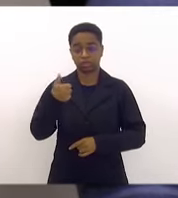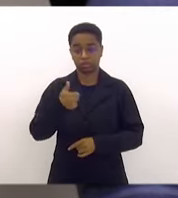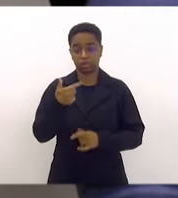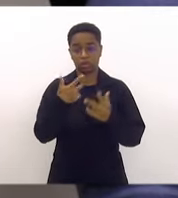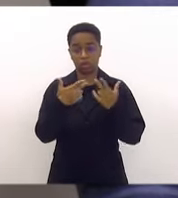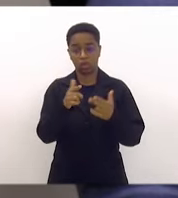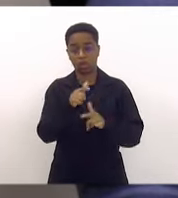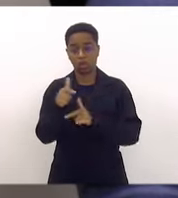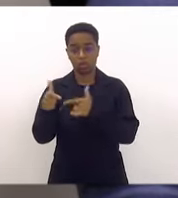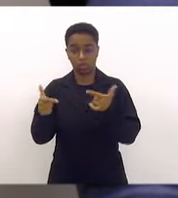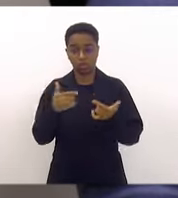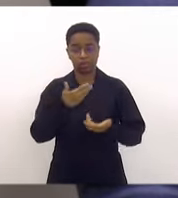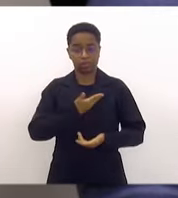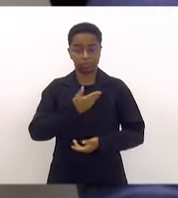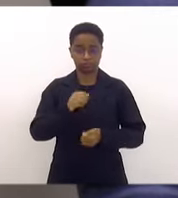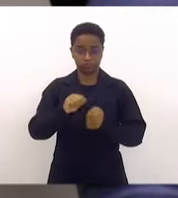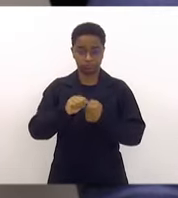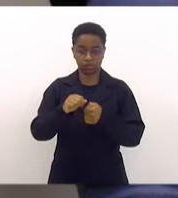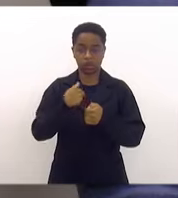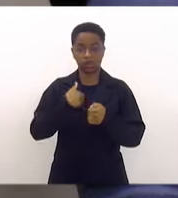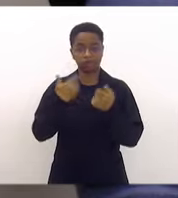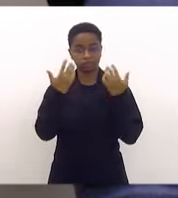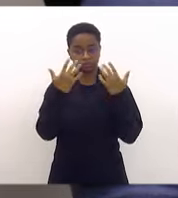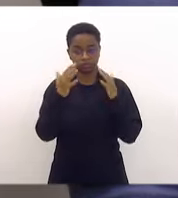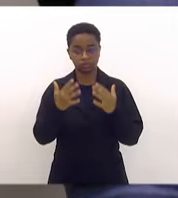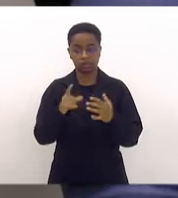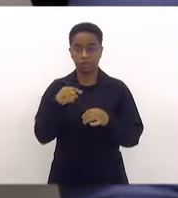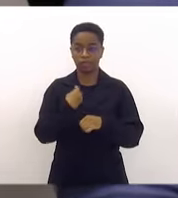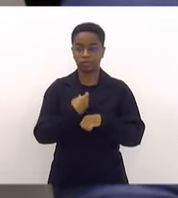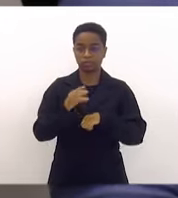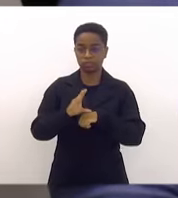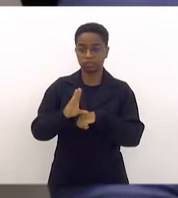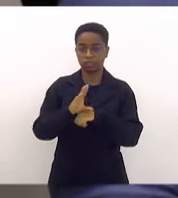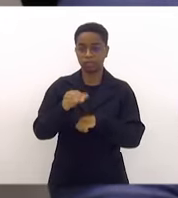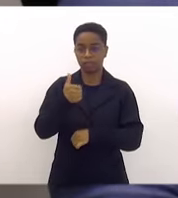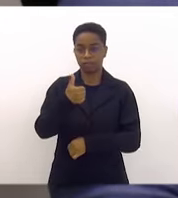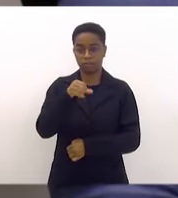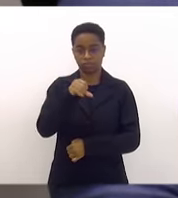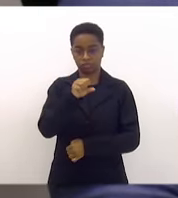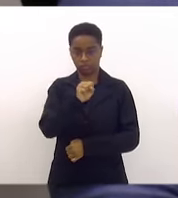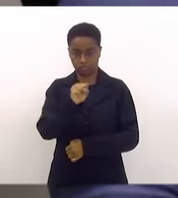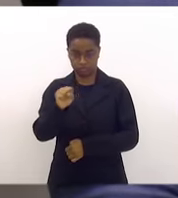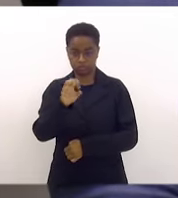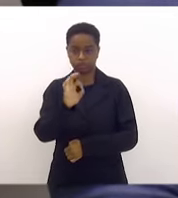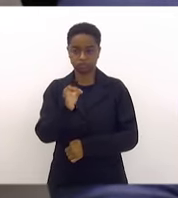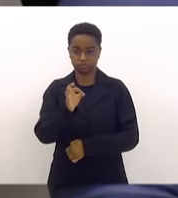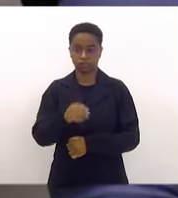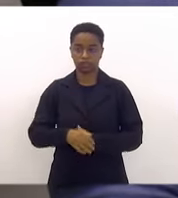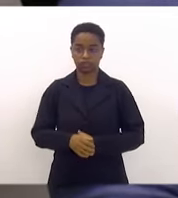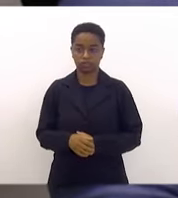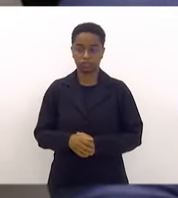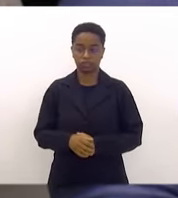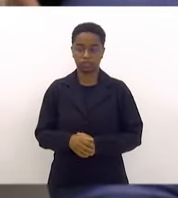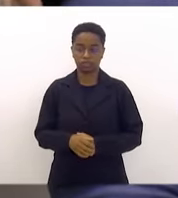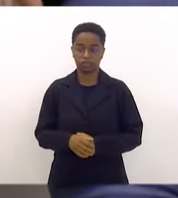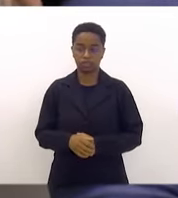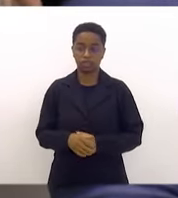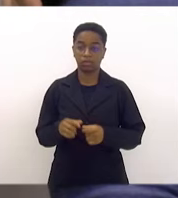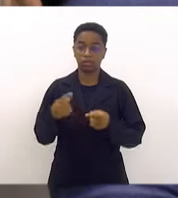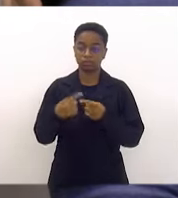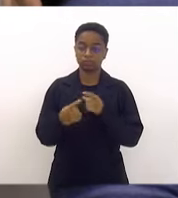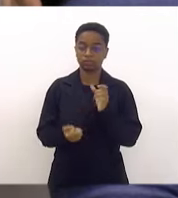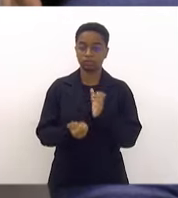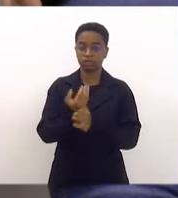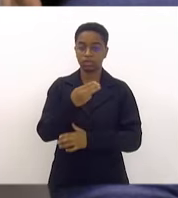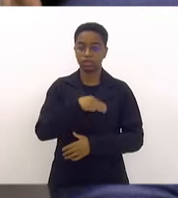fizeram quero Celebrar aqui a nossa Constituição de 1988 né que consagrou o ministério